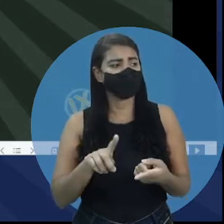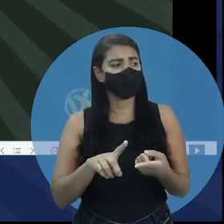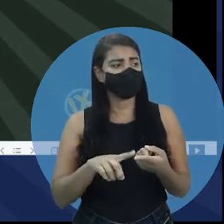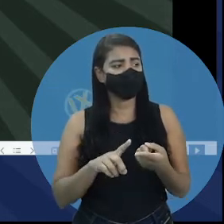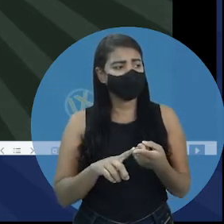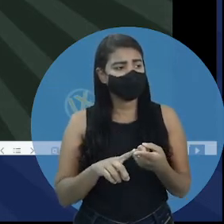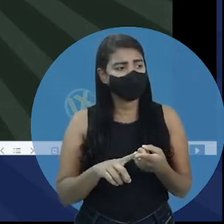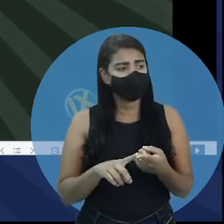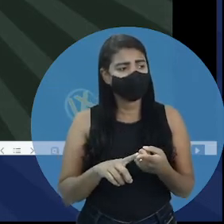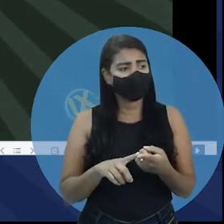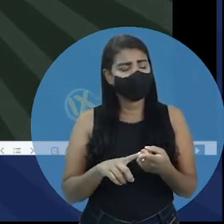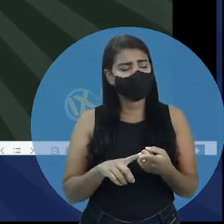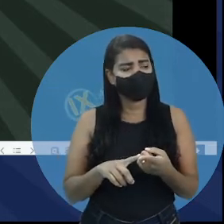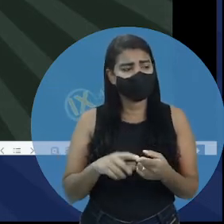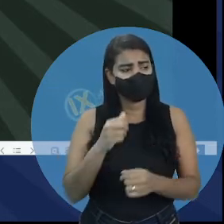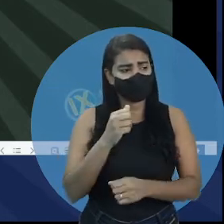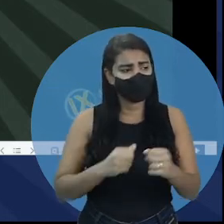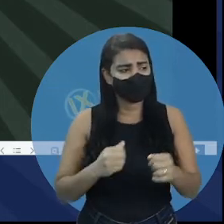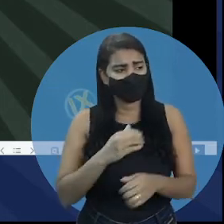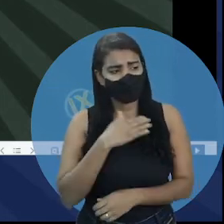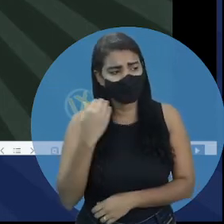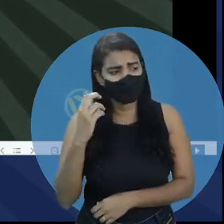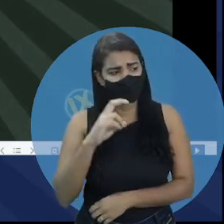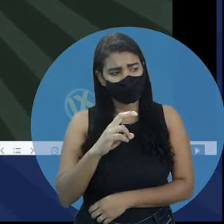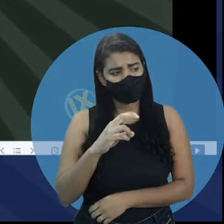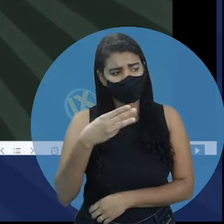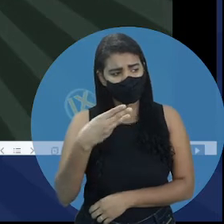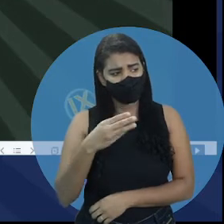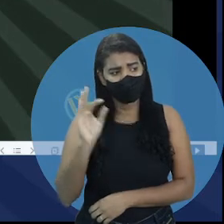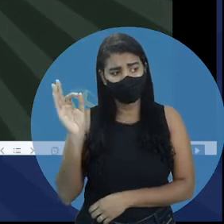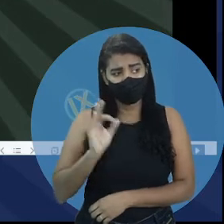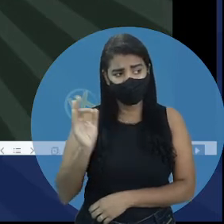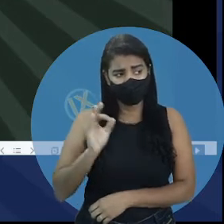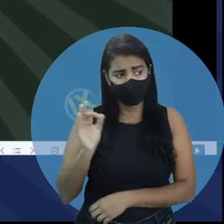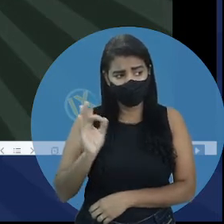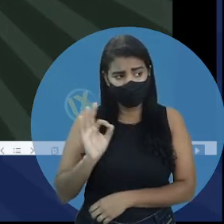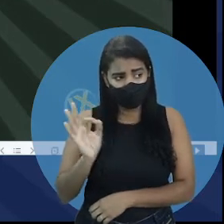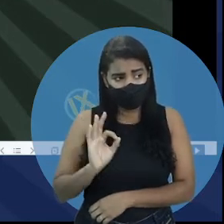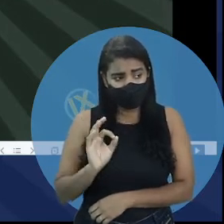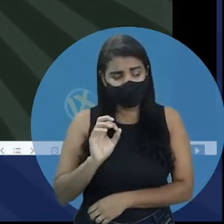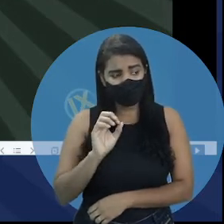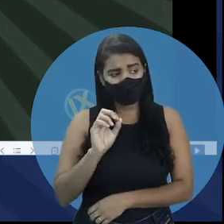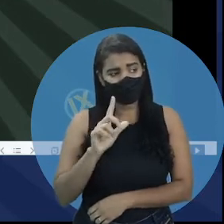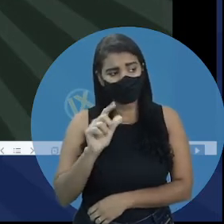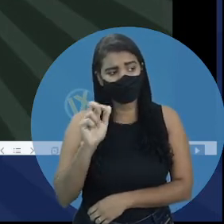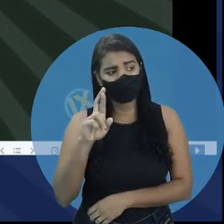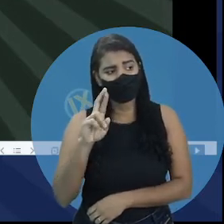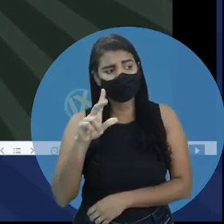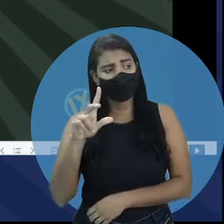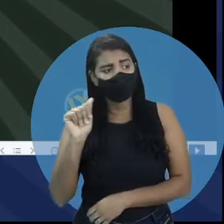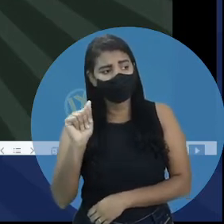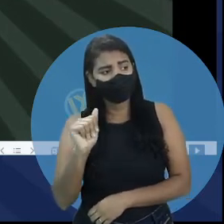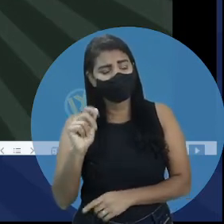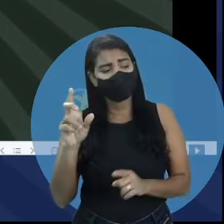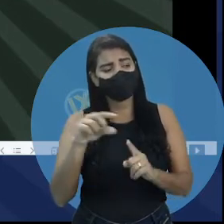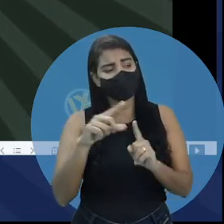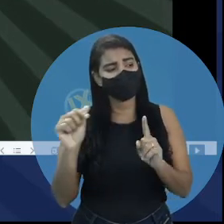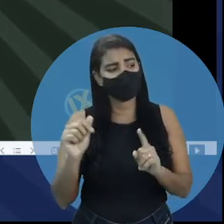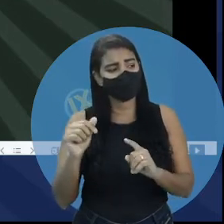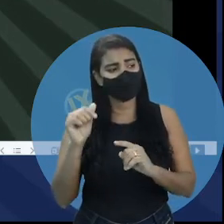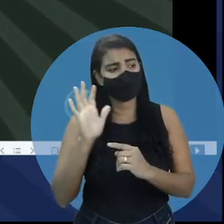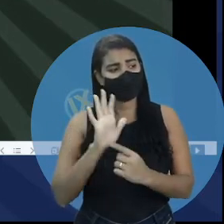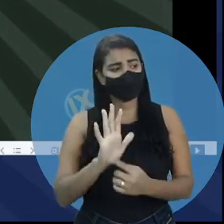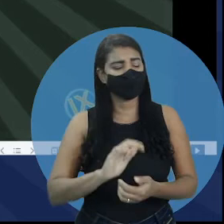matar 53% das larvas. Nesse caso, o extrato aquoso, 50% dessa planta, ele tem ação larvicida.